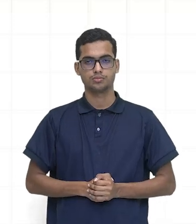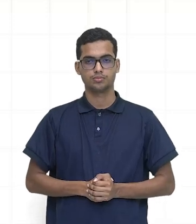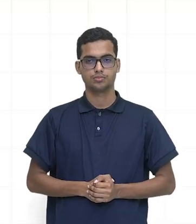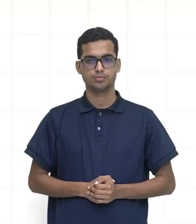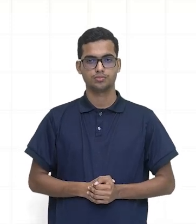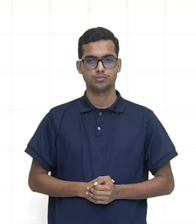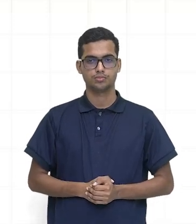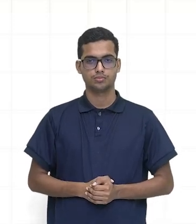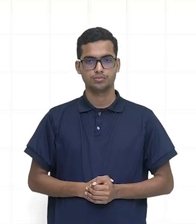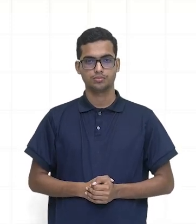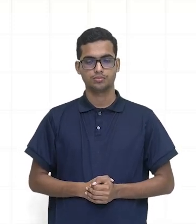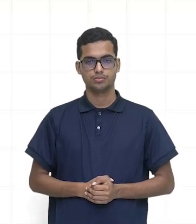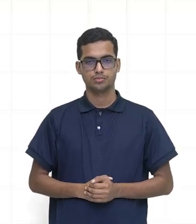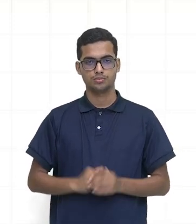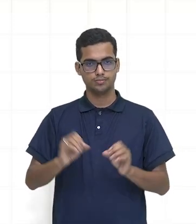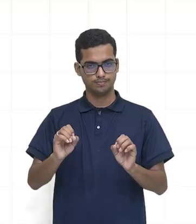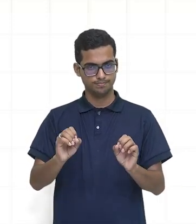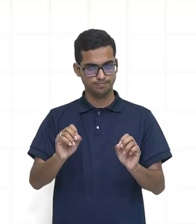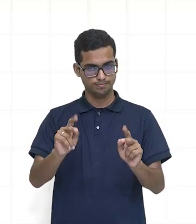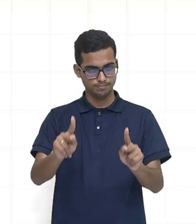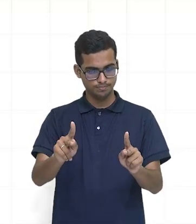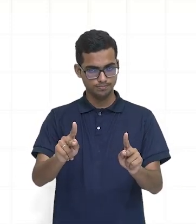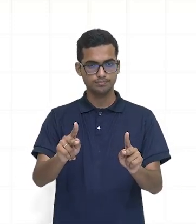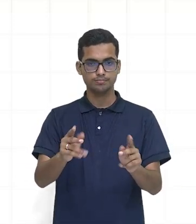Ok? Vamos ver outro exemplo.